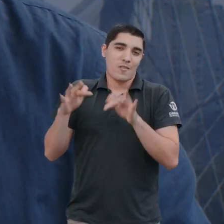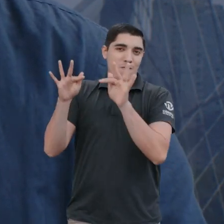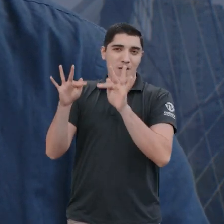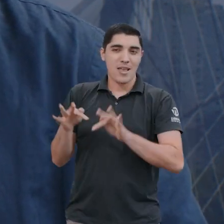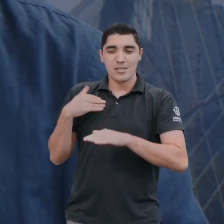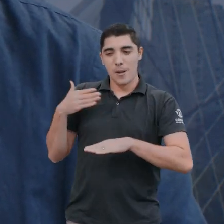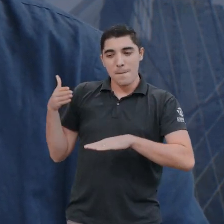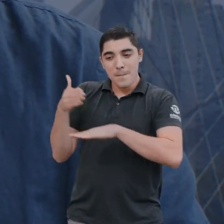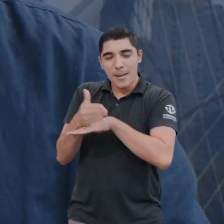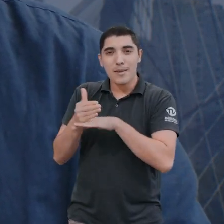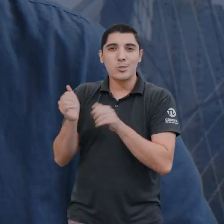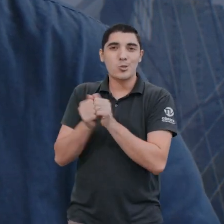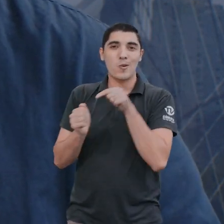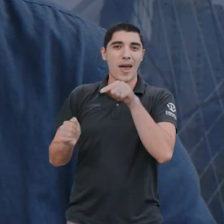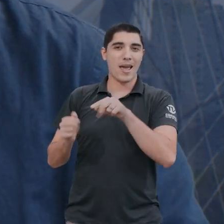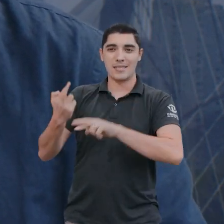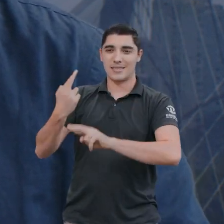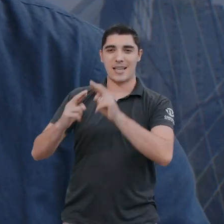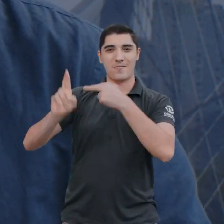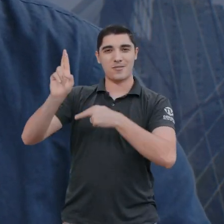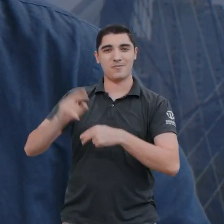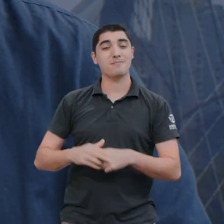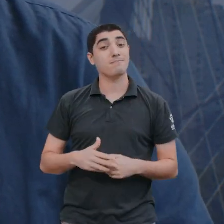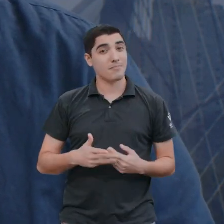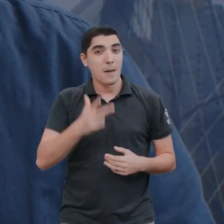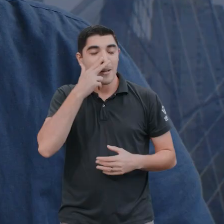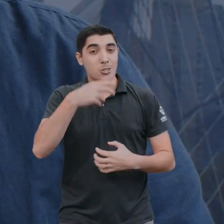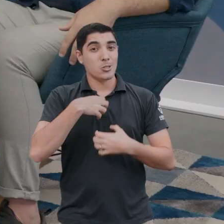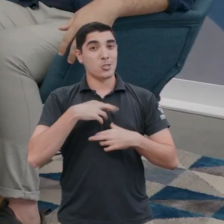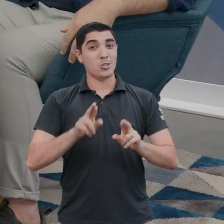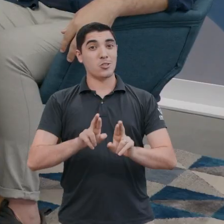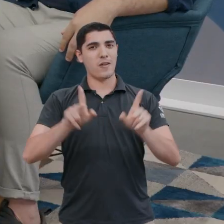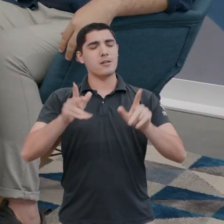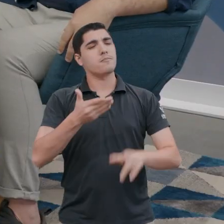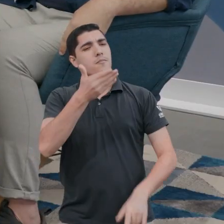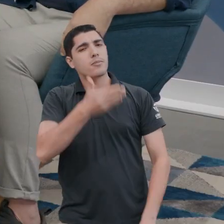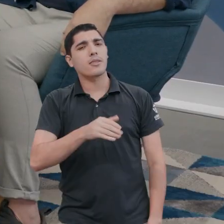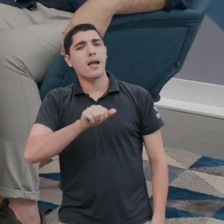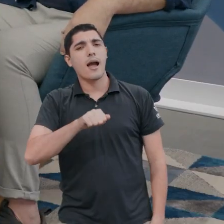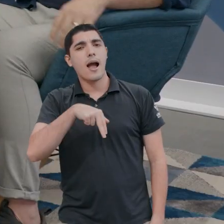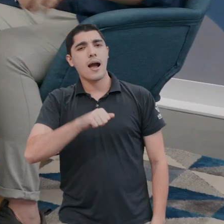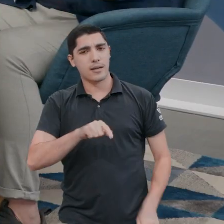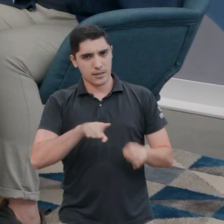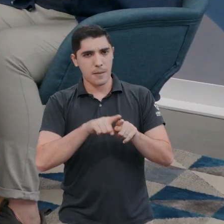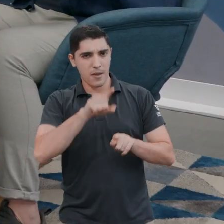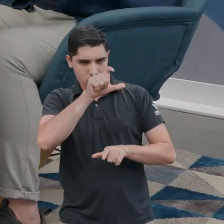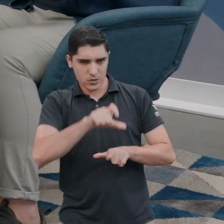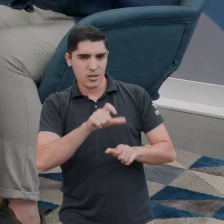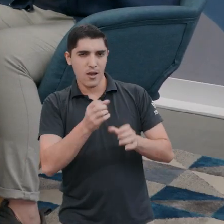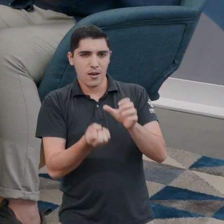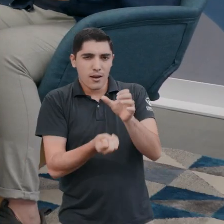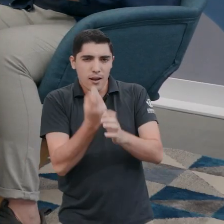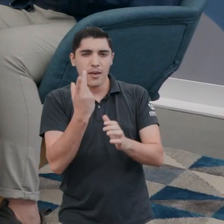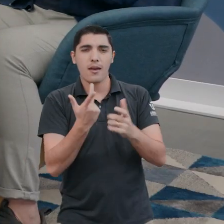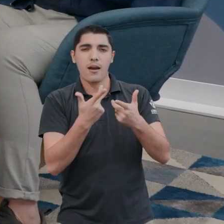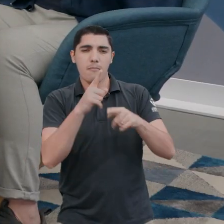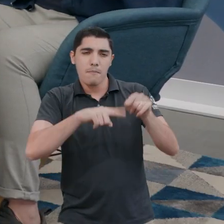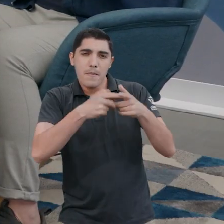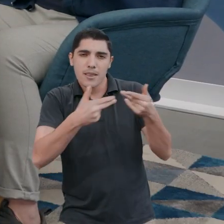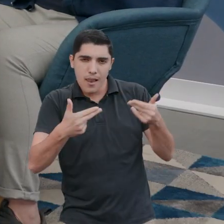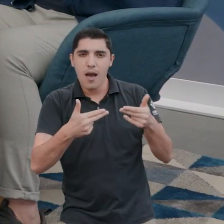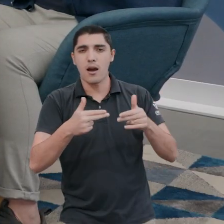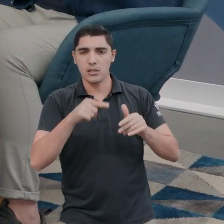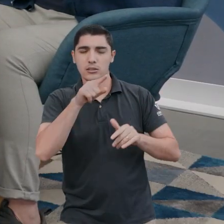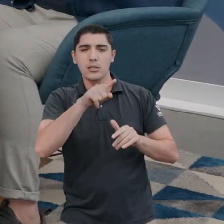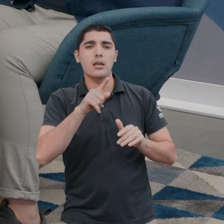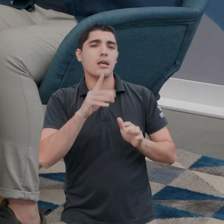parte dessa grande revolução. A gente está fazendo a diferença, né? Com certeza. A Ana também é produtora de conteúdo, Sim. né? De onde